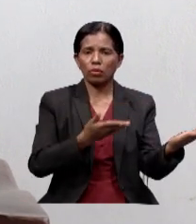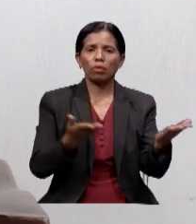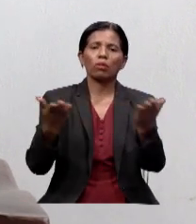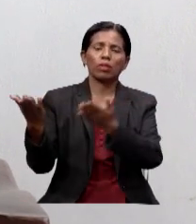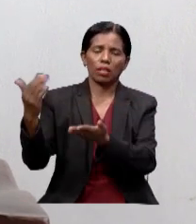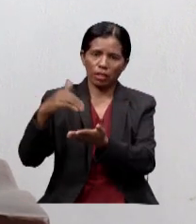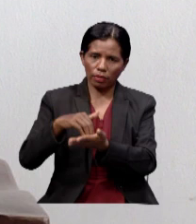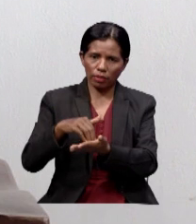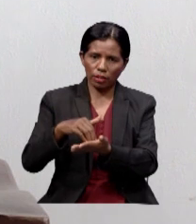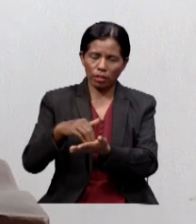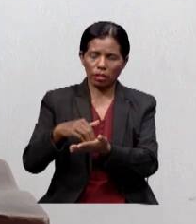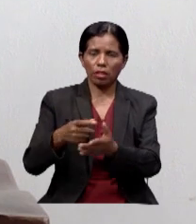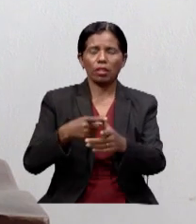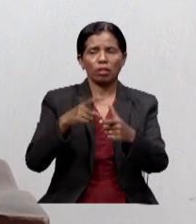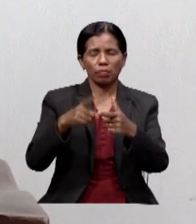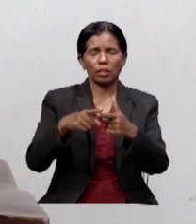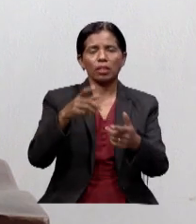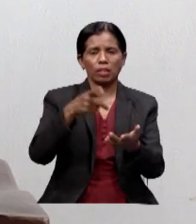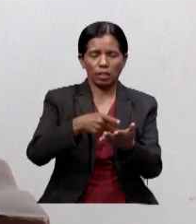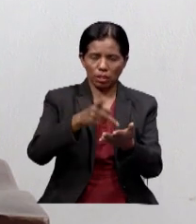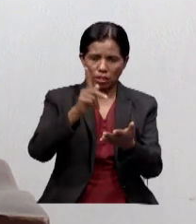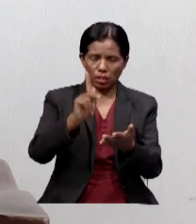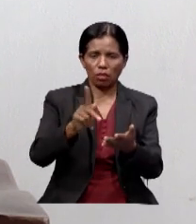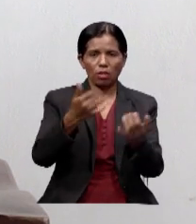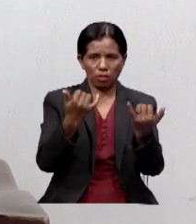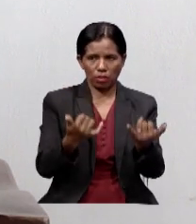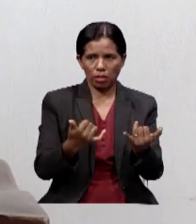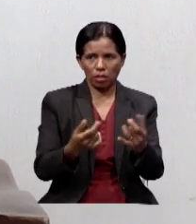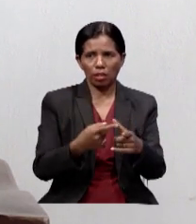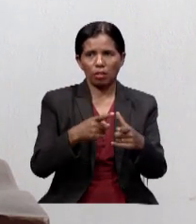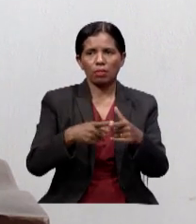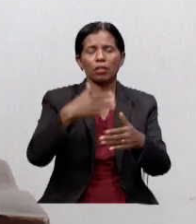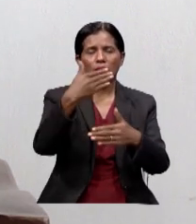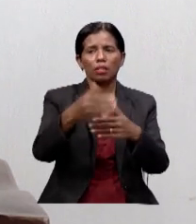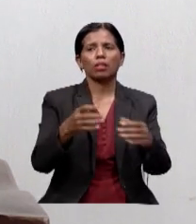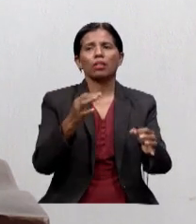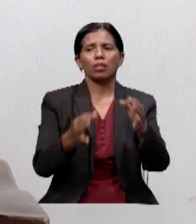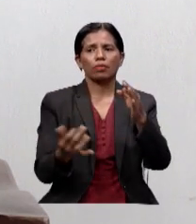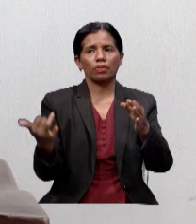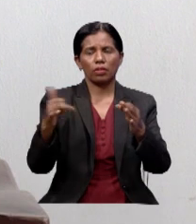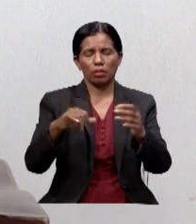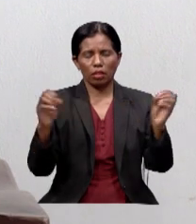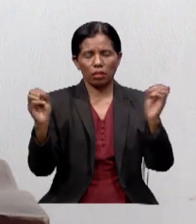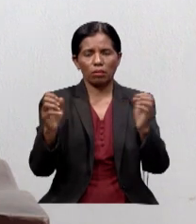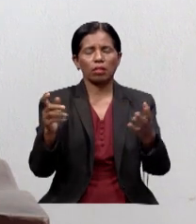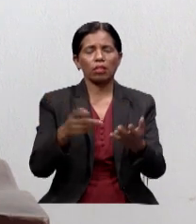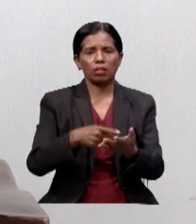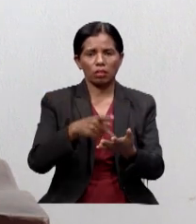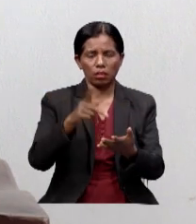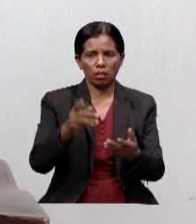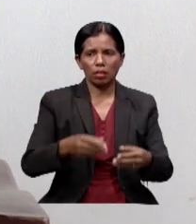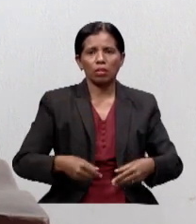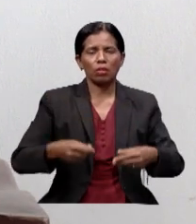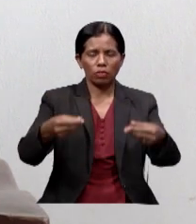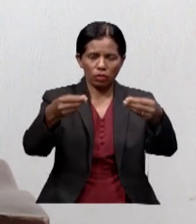selu imposto ida ne faseadamente. O terceiro, se sira cari, la coi halo buat rua ne hotu, sira se entrega mai